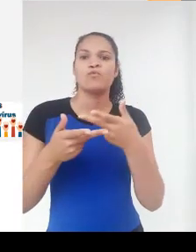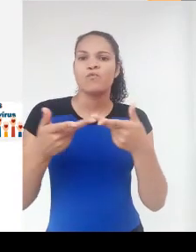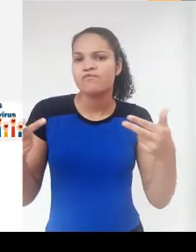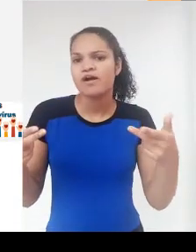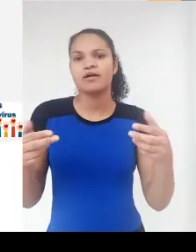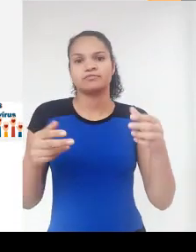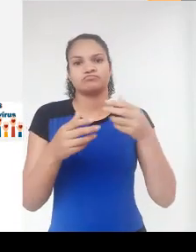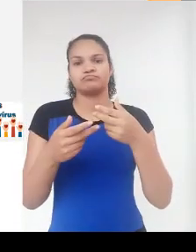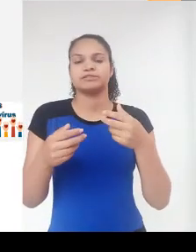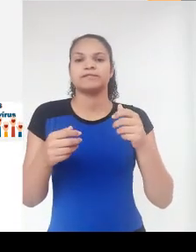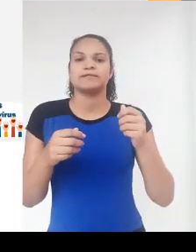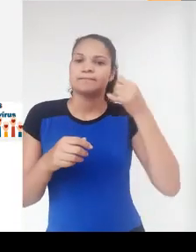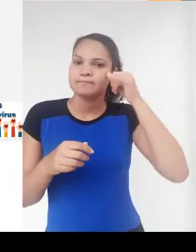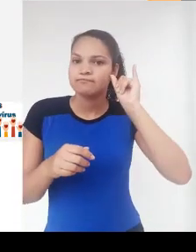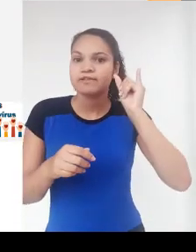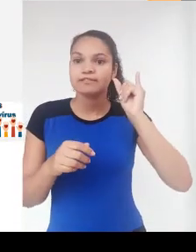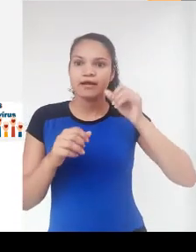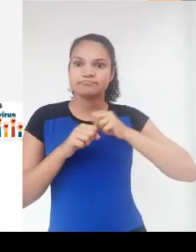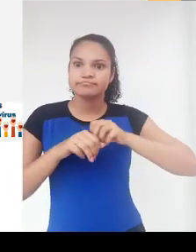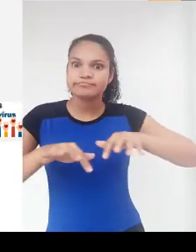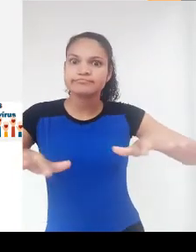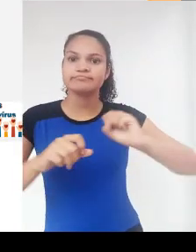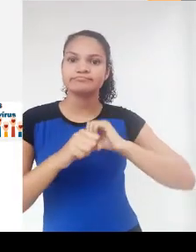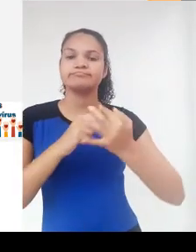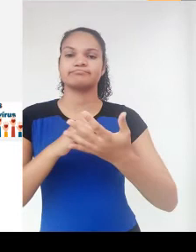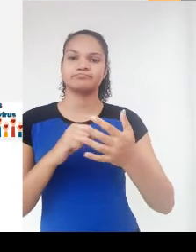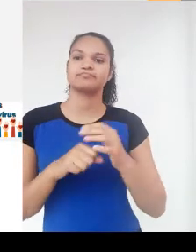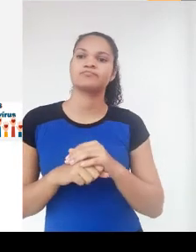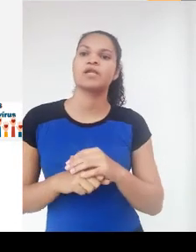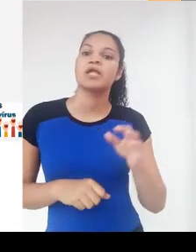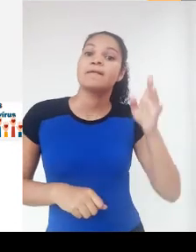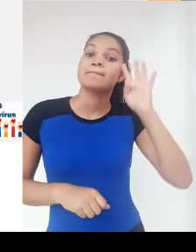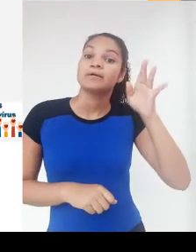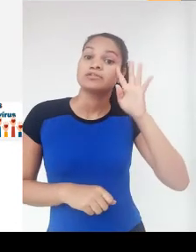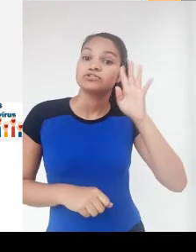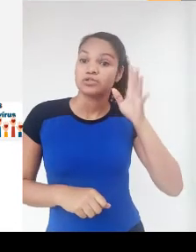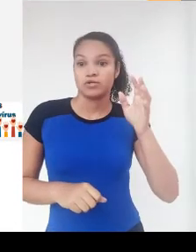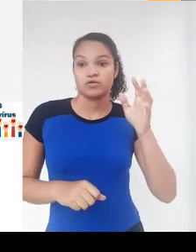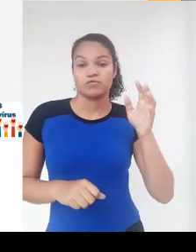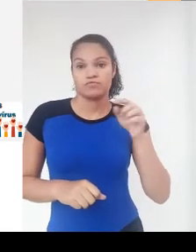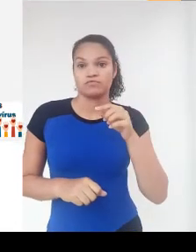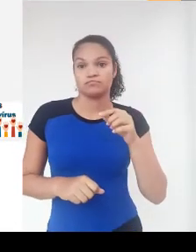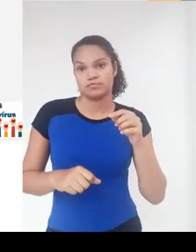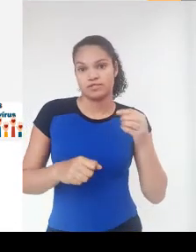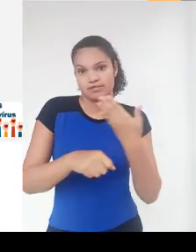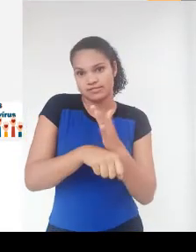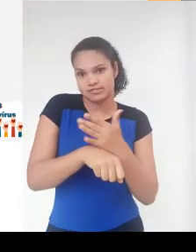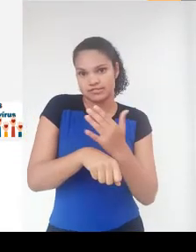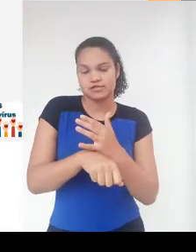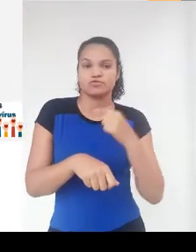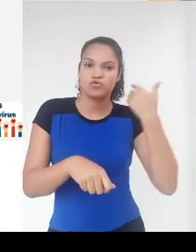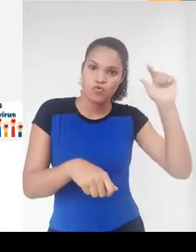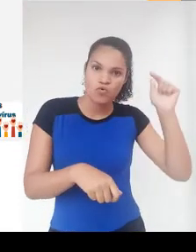quarentena, isso em 11 países. Eu imagino, como um bom exercício, eu e todos os